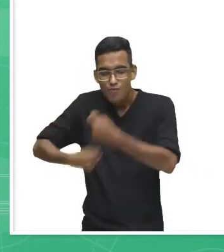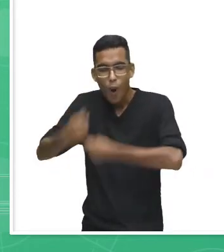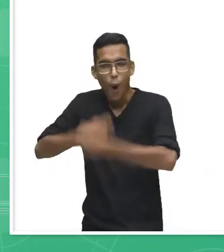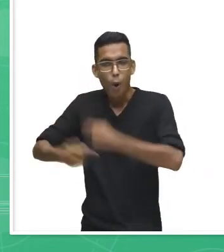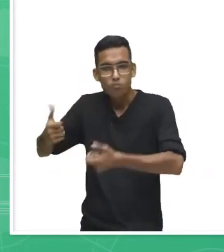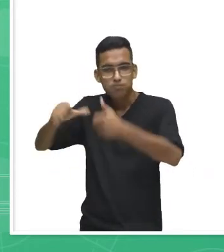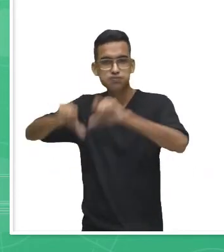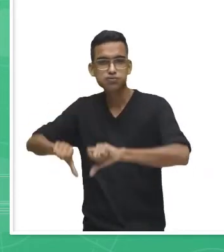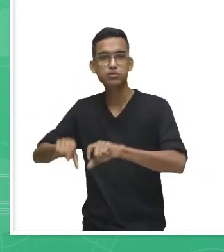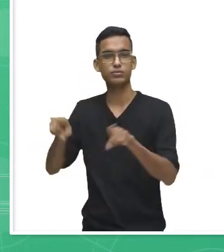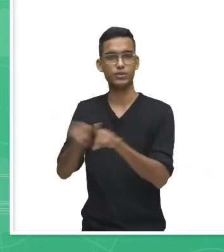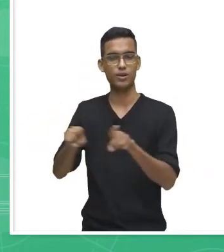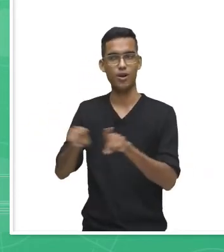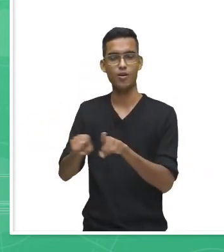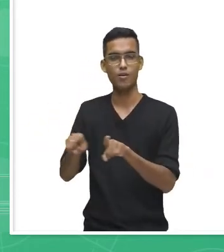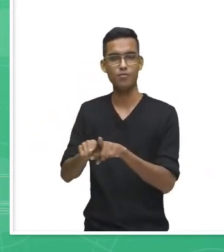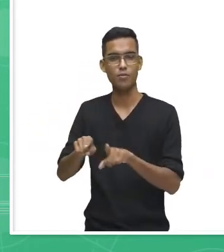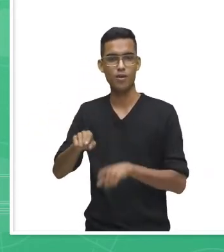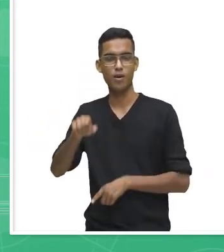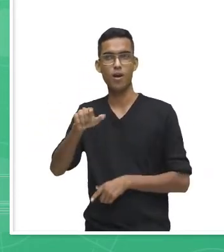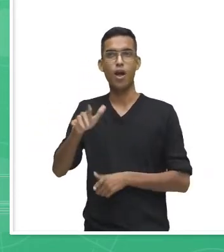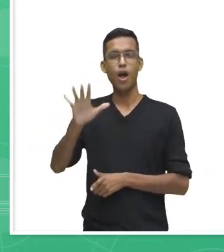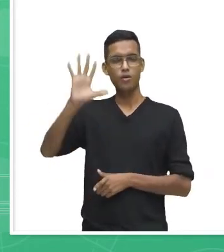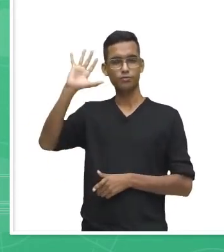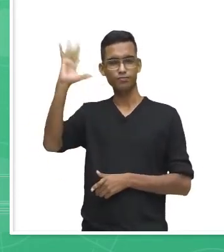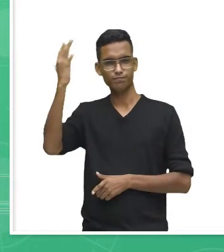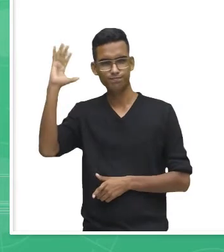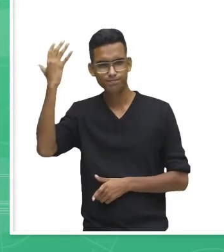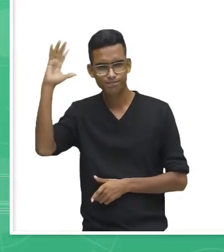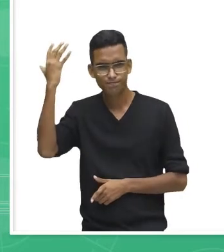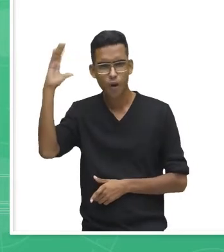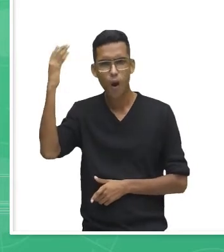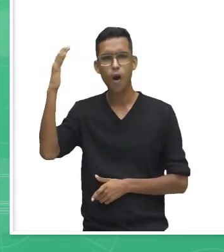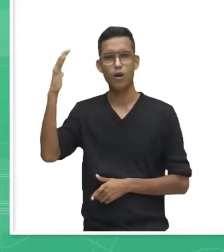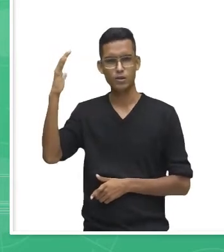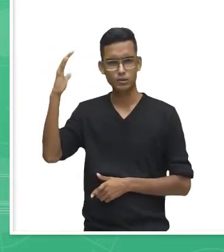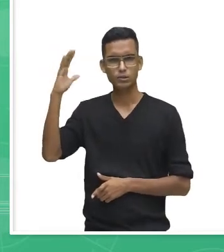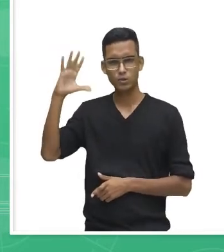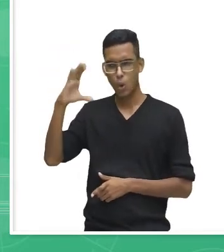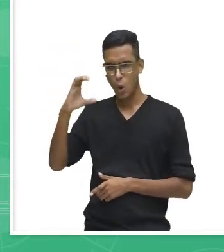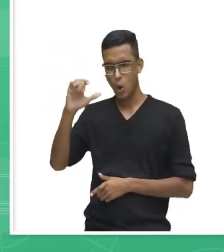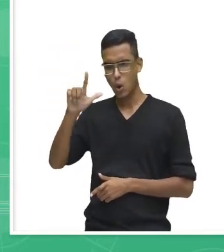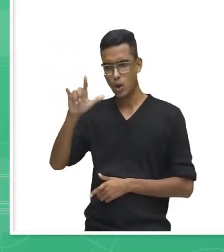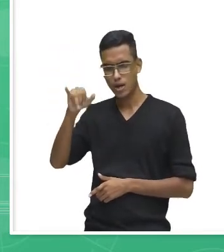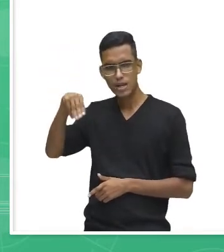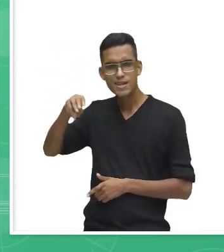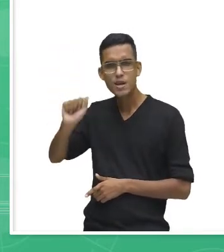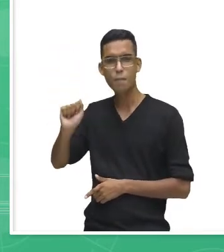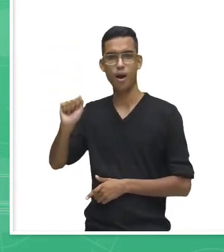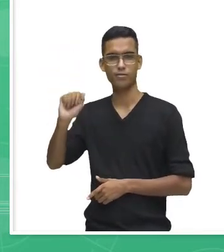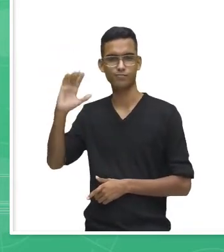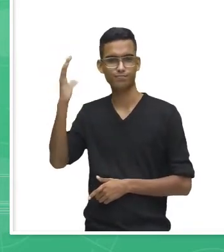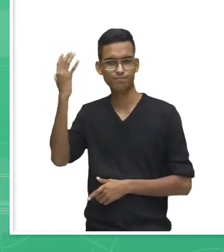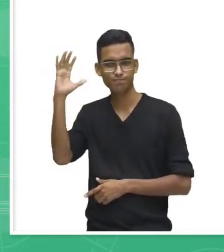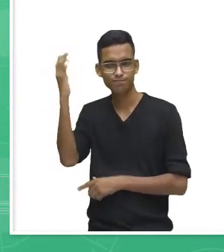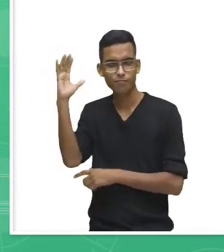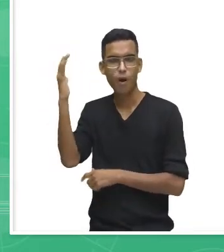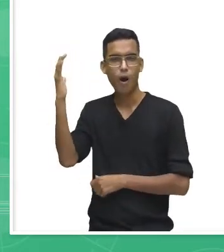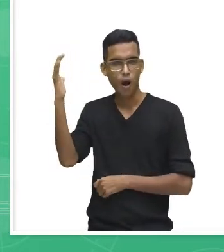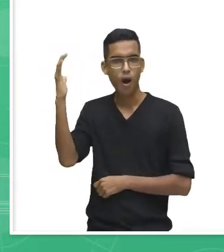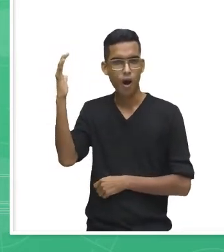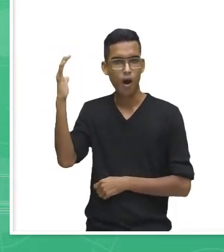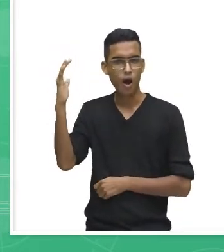climáticos influenciando aí a produção de alimentos que cai consideravelmente, tornando itens básicos